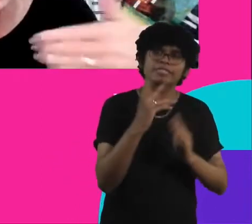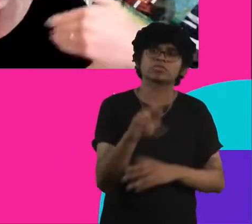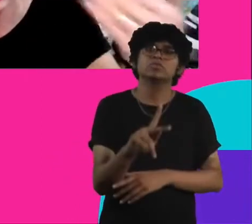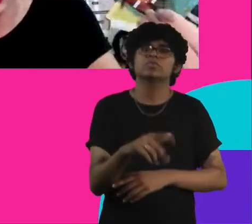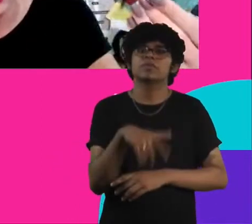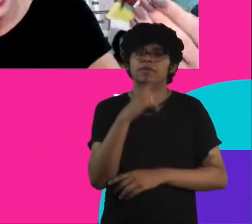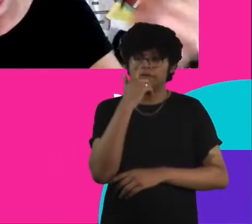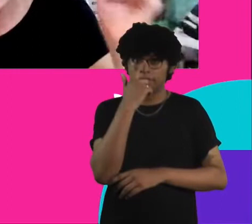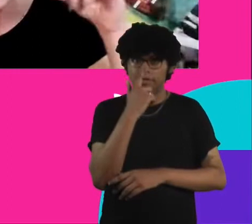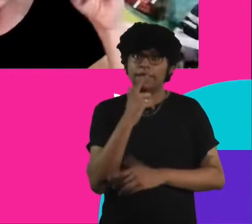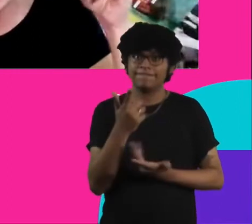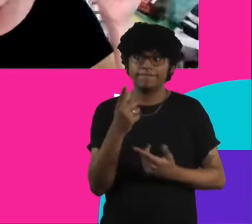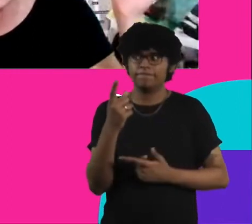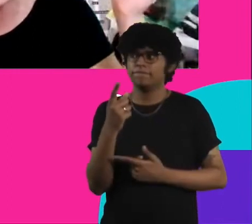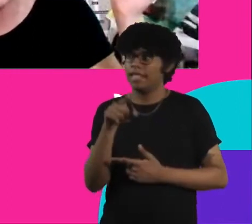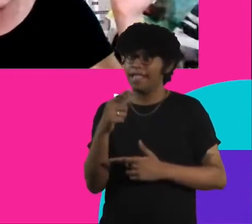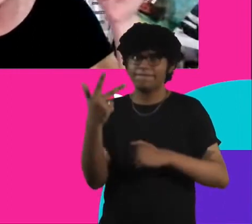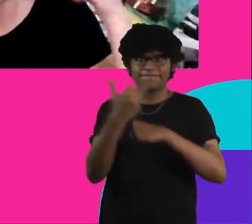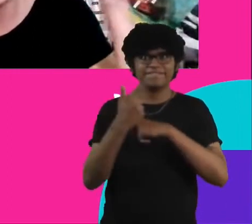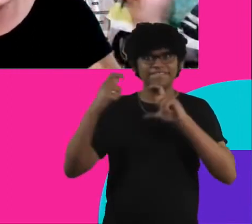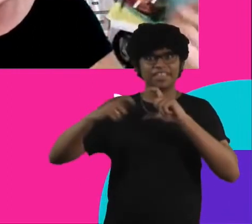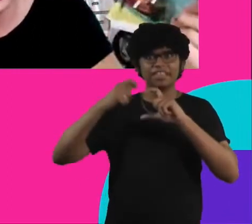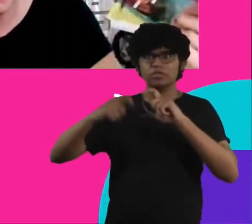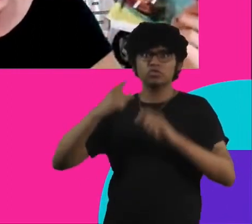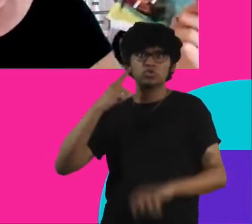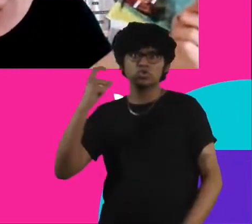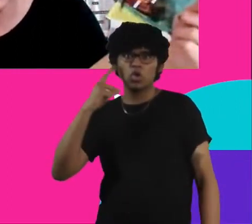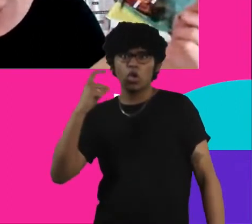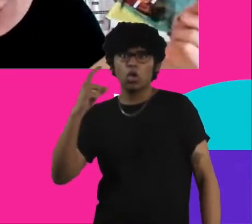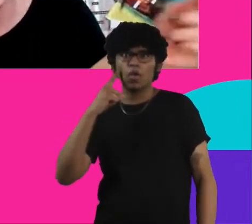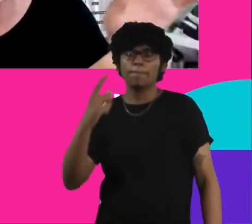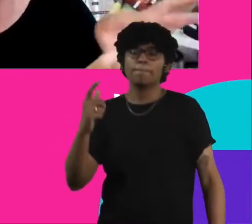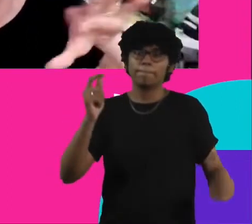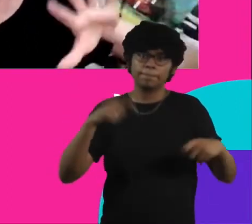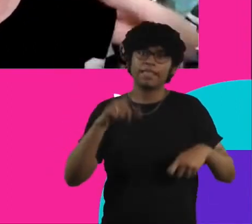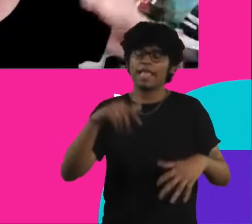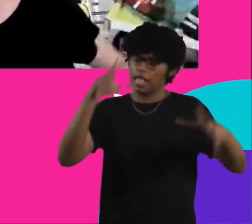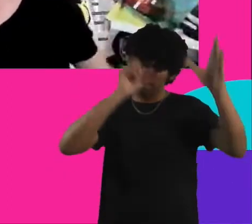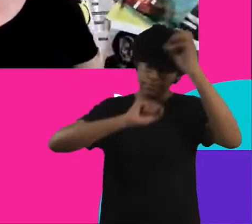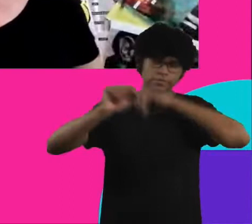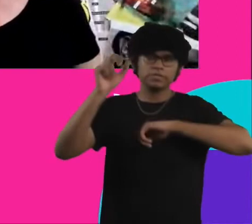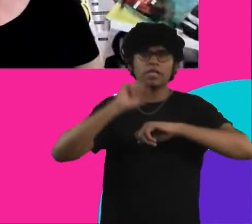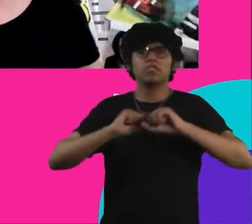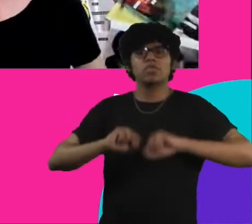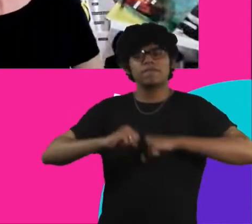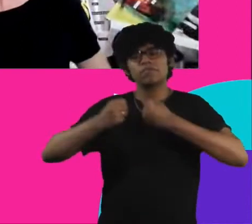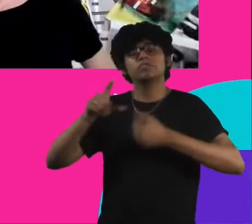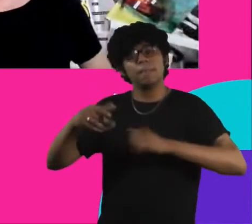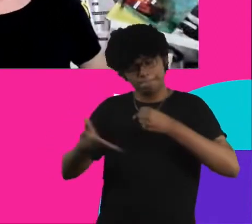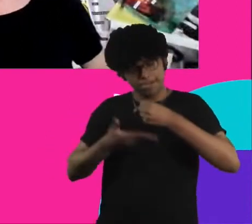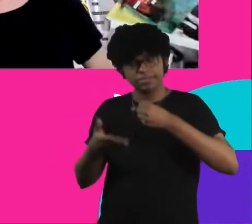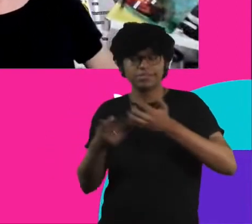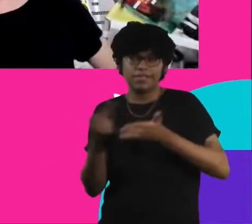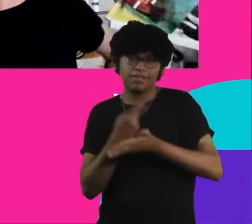para esse vídeo e esse som atenuarem qualquer tipo de ruído, eu estou falando de aprendizado por reforço, então, baseado no erro,